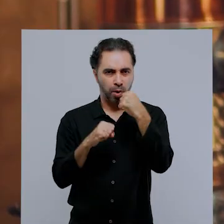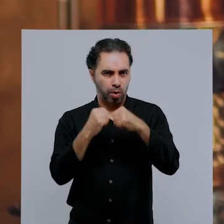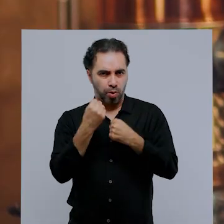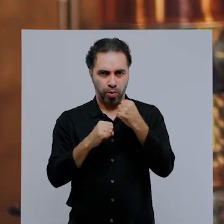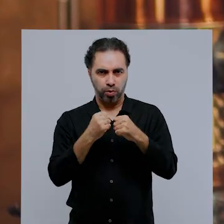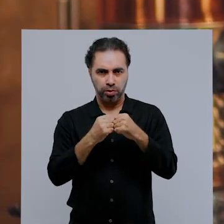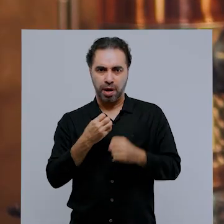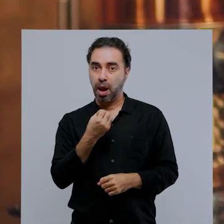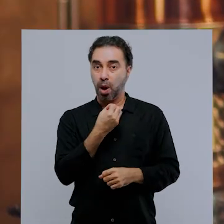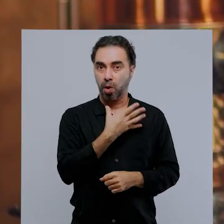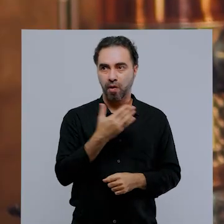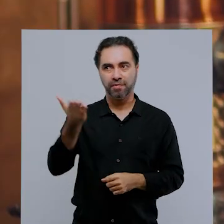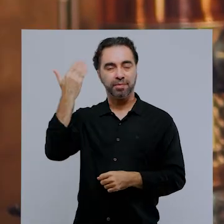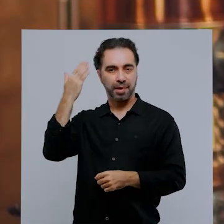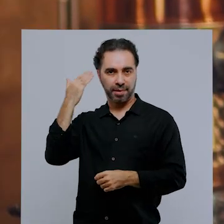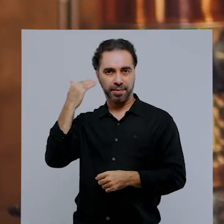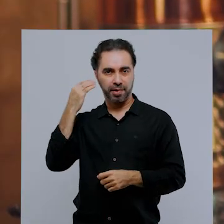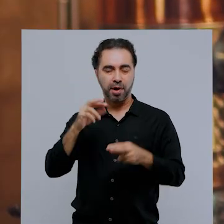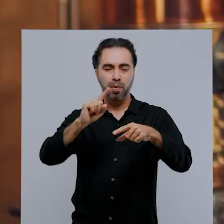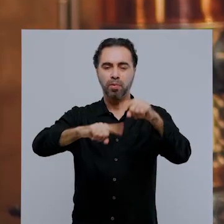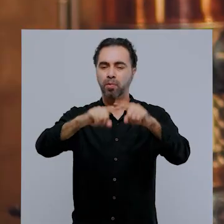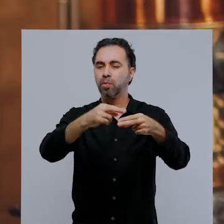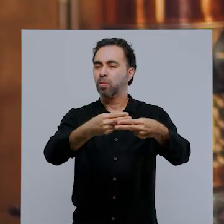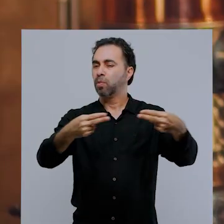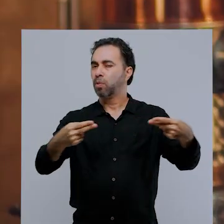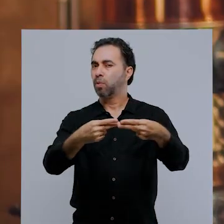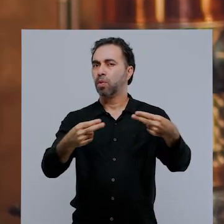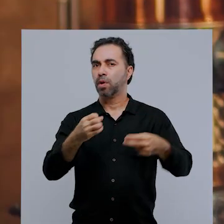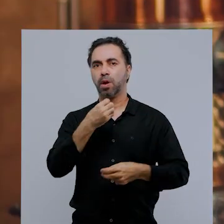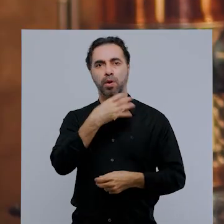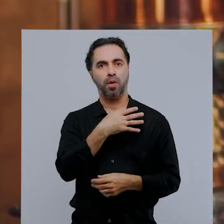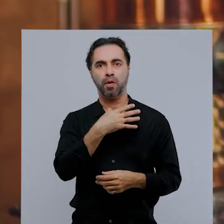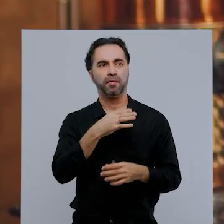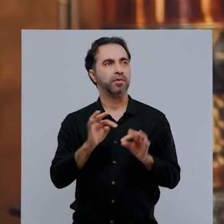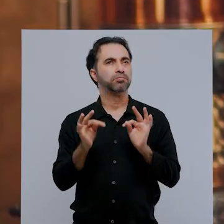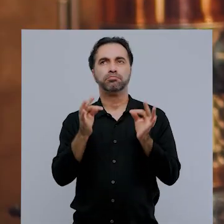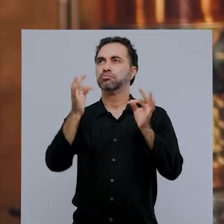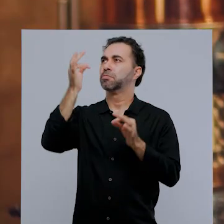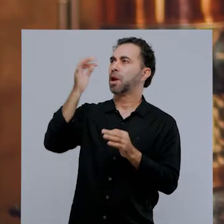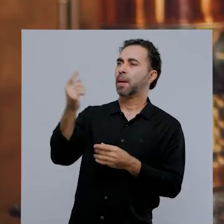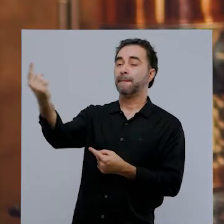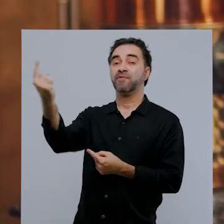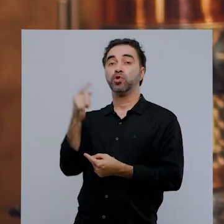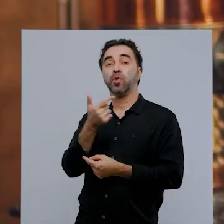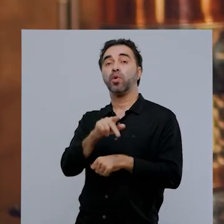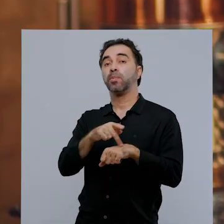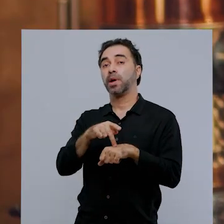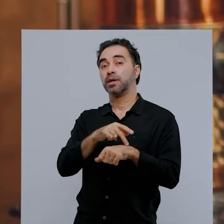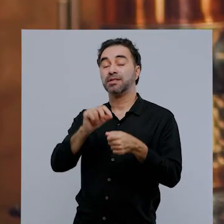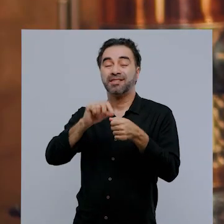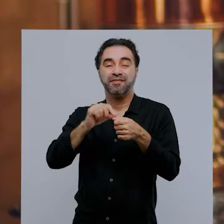para a época, com equipamentos modernos, sofisticados, importados, que